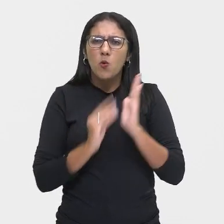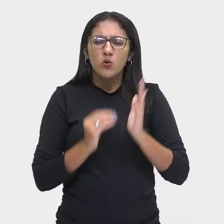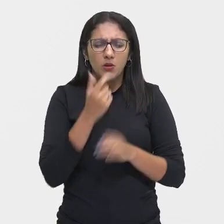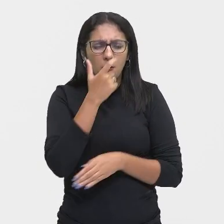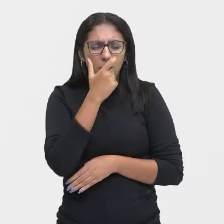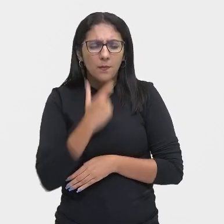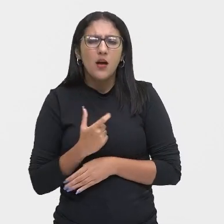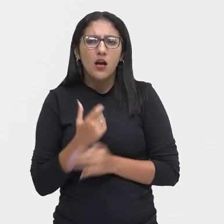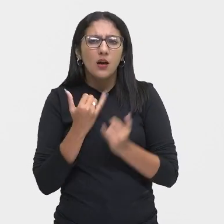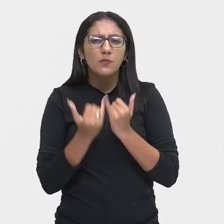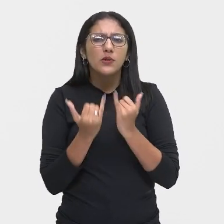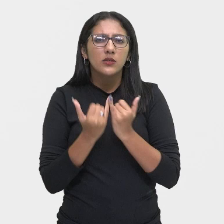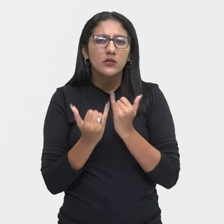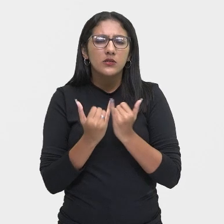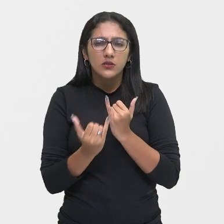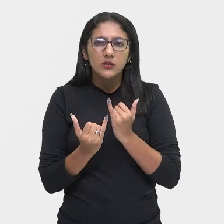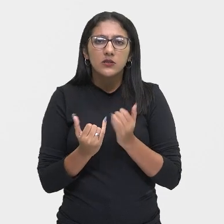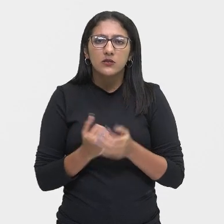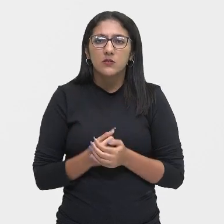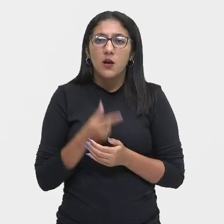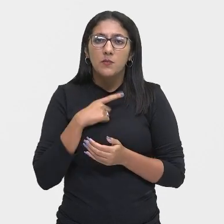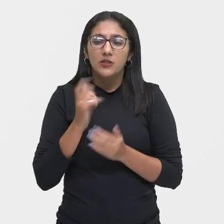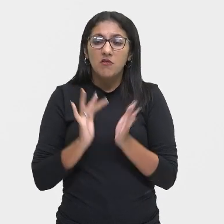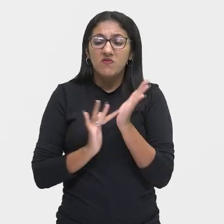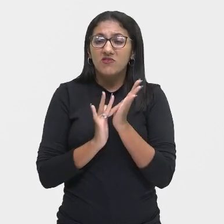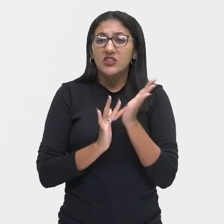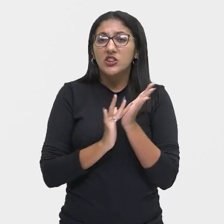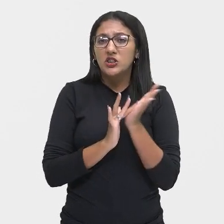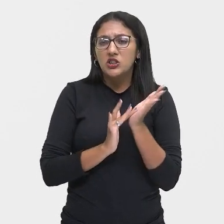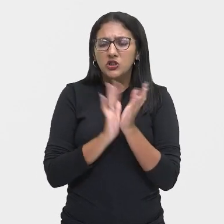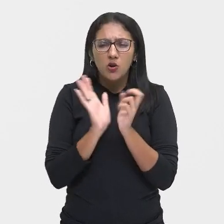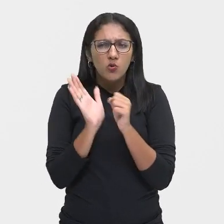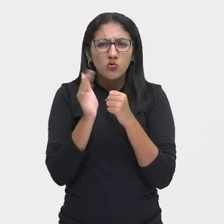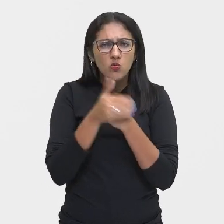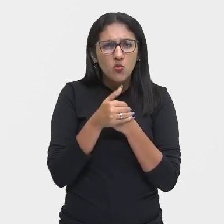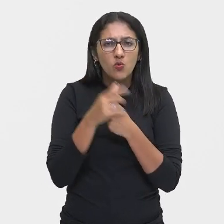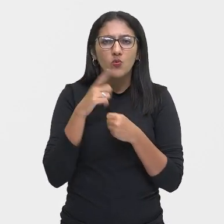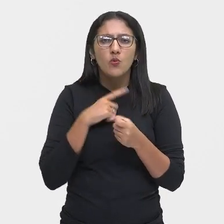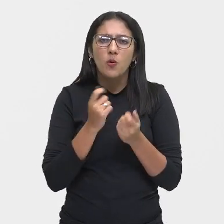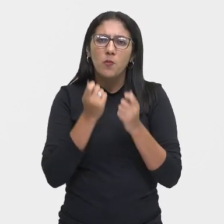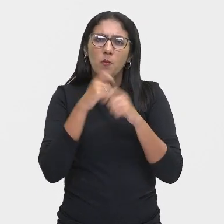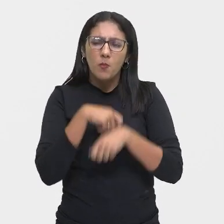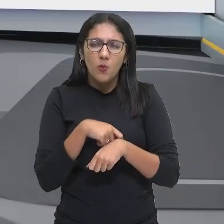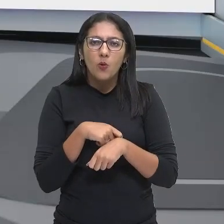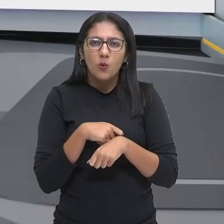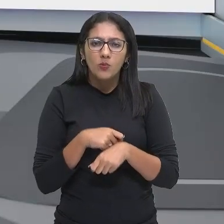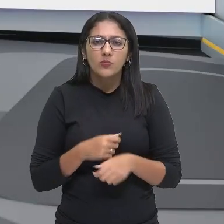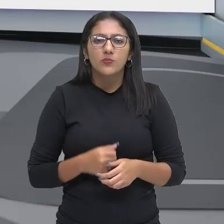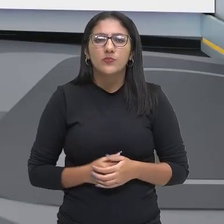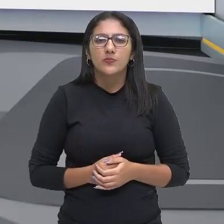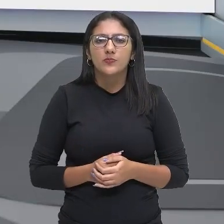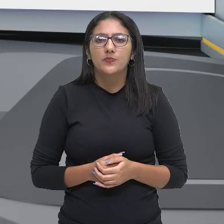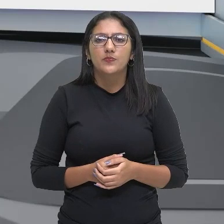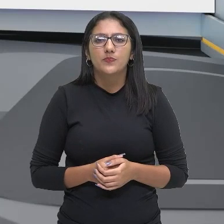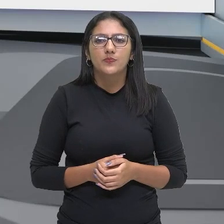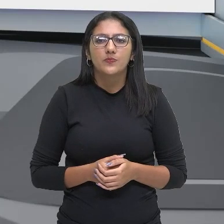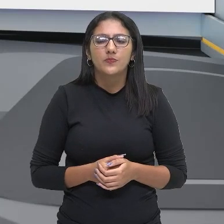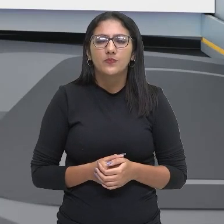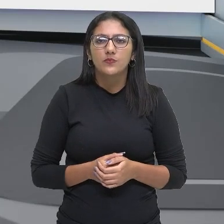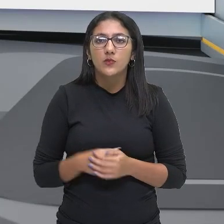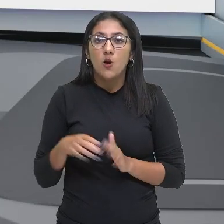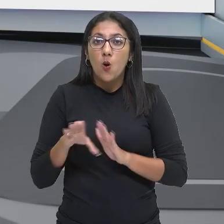pessoa que está atrás do teclado, para ele se disfarçar, se esconder, para ele poder praticar o crime. Roubo